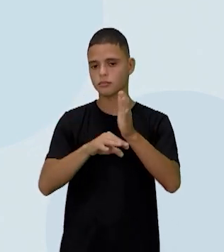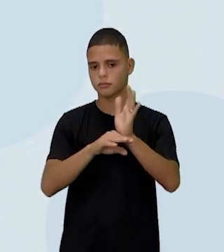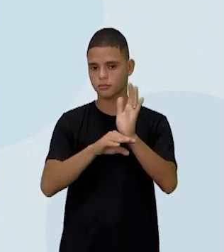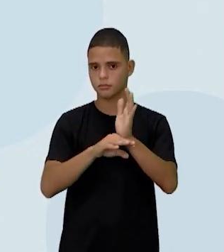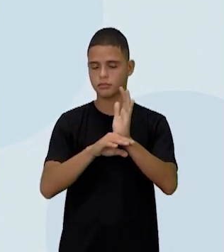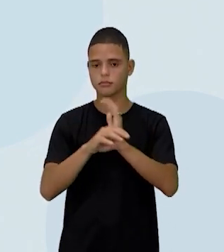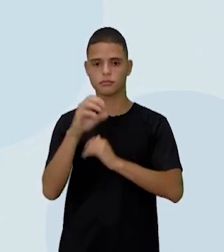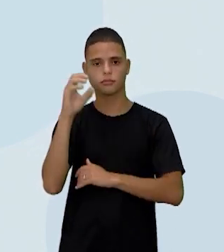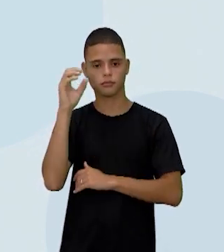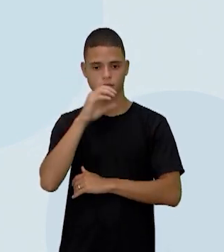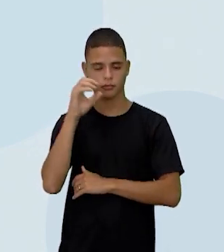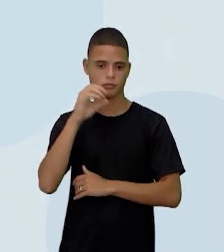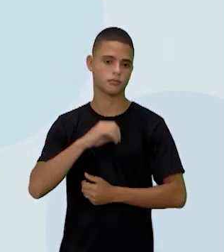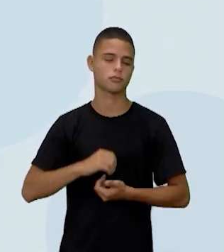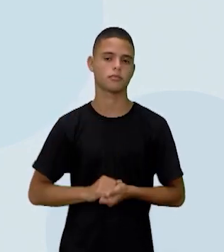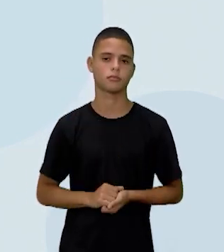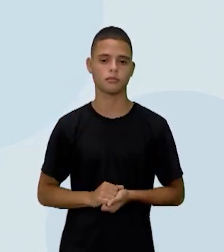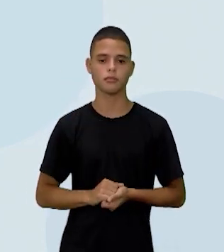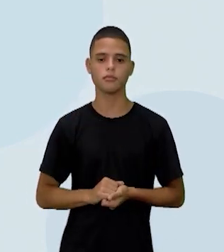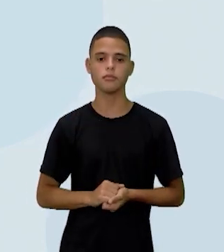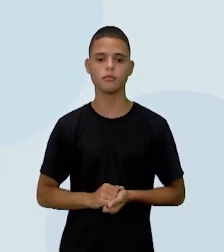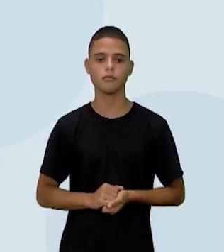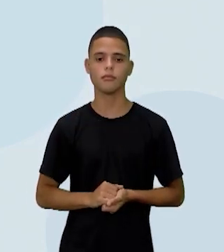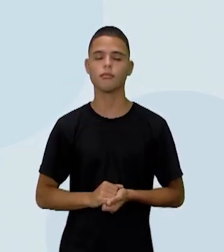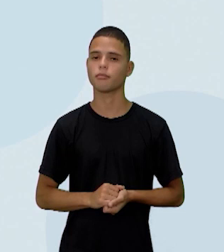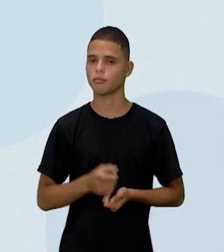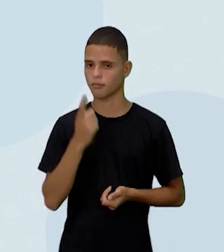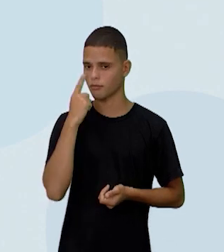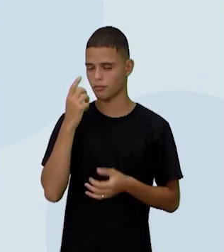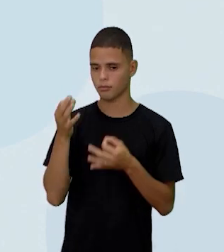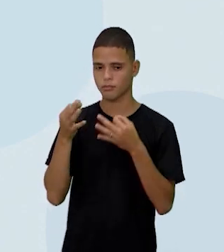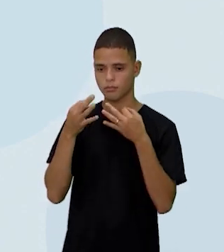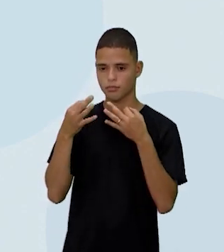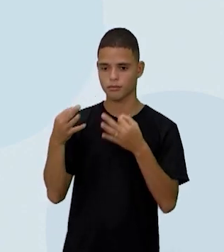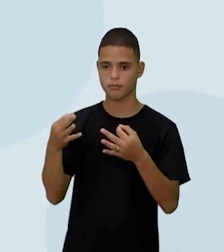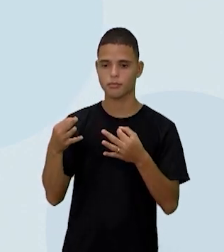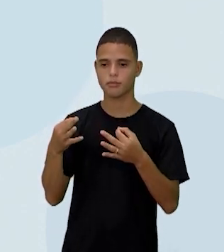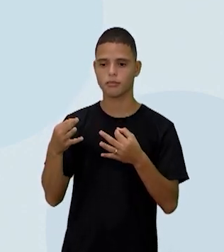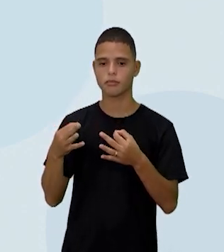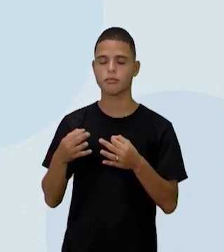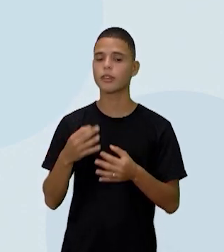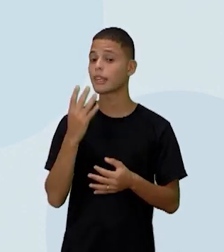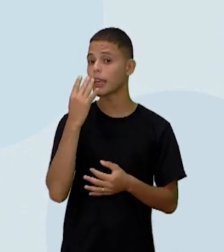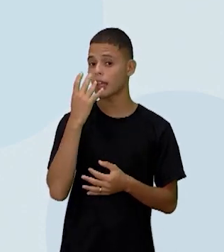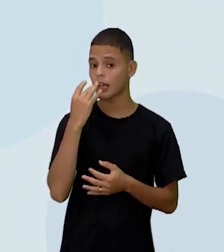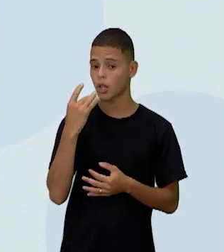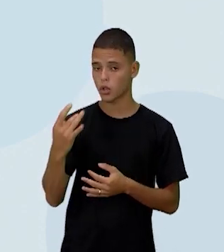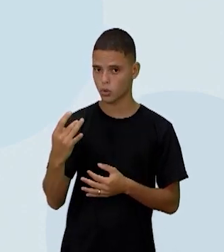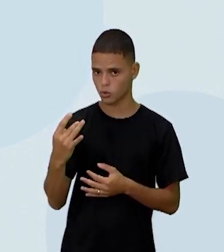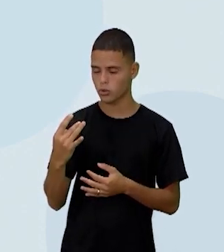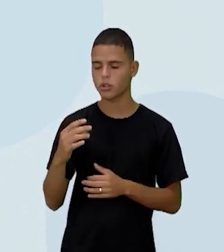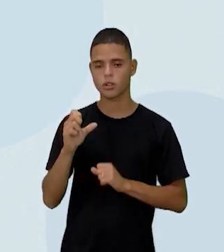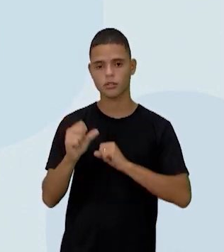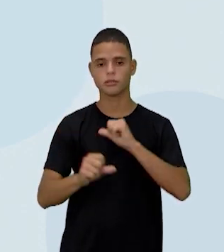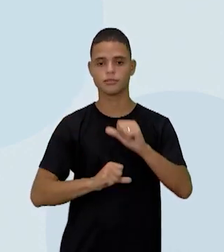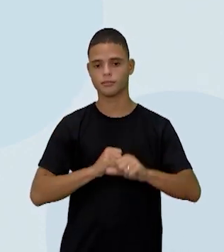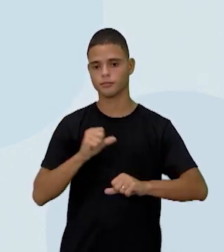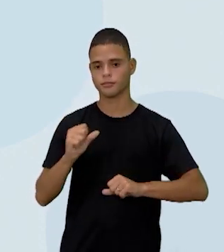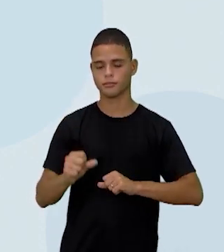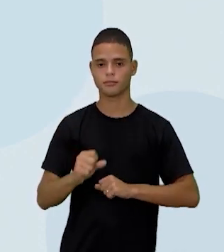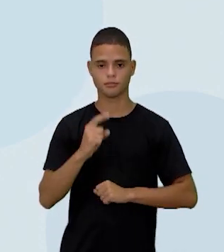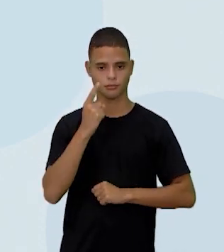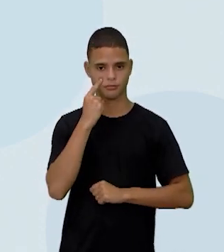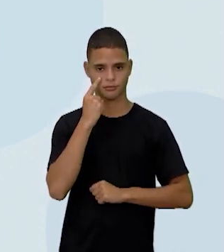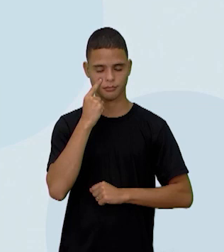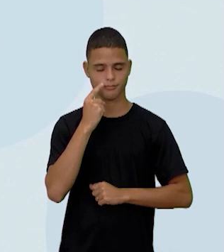ele é bem rápido. Então, notem que a coloração da reação, ela modifica. Então, prestem